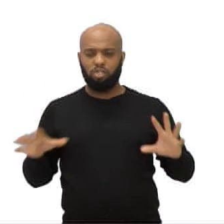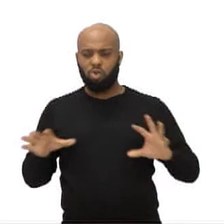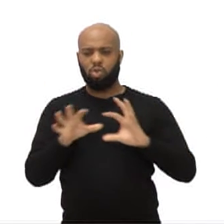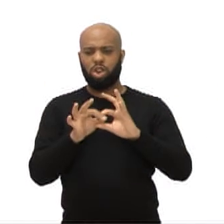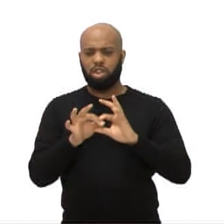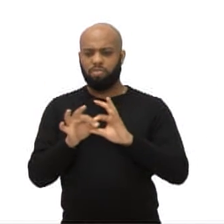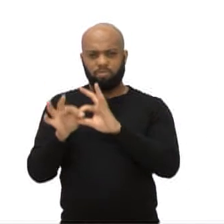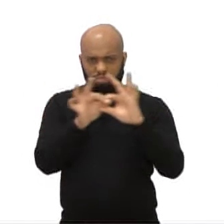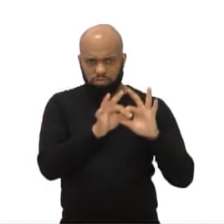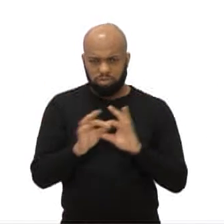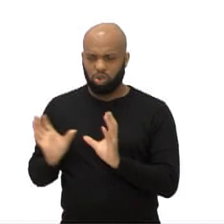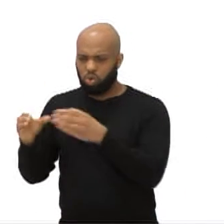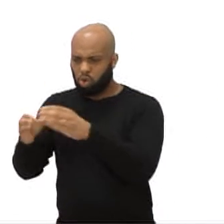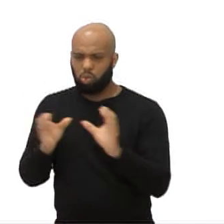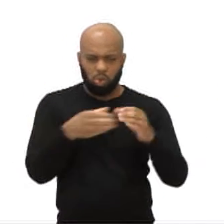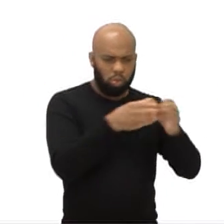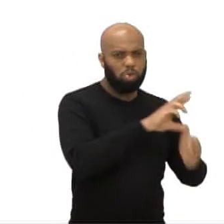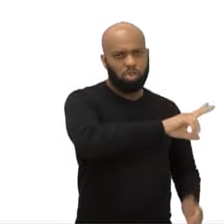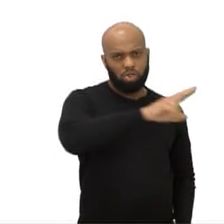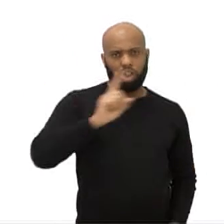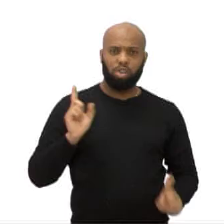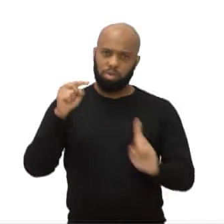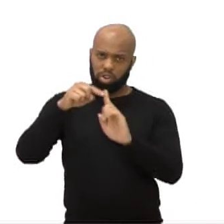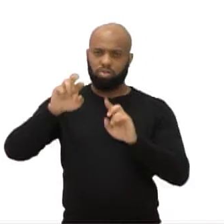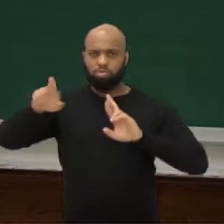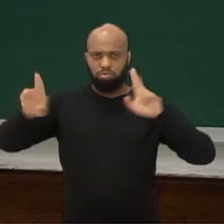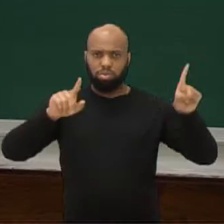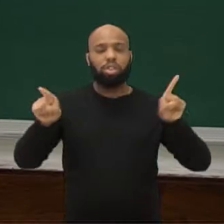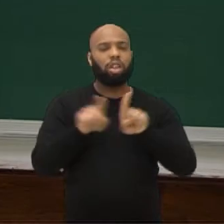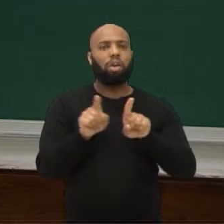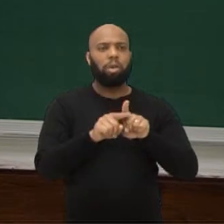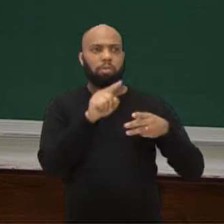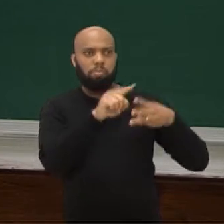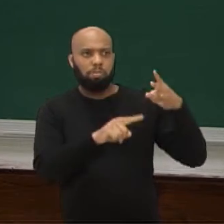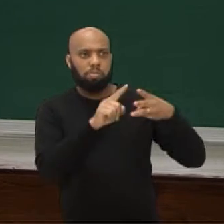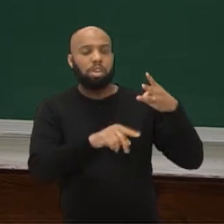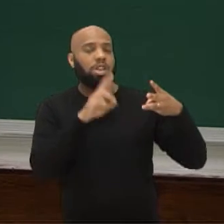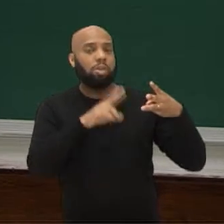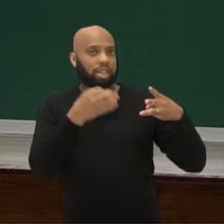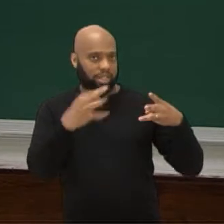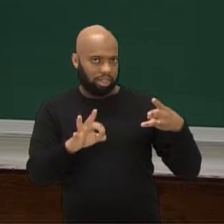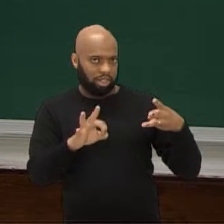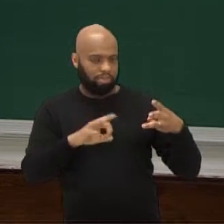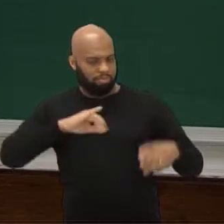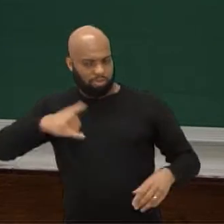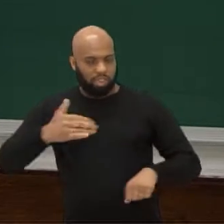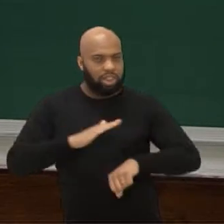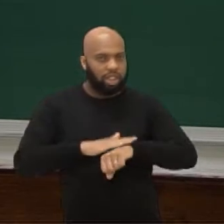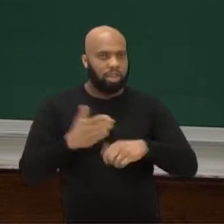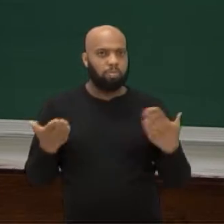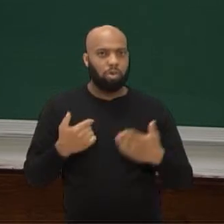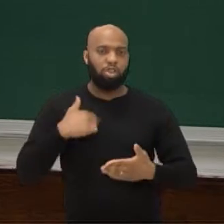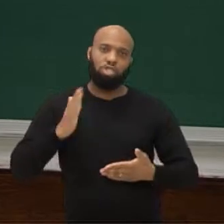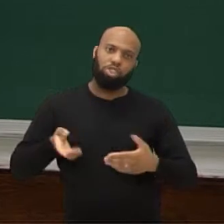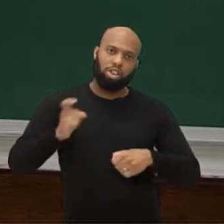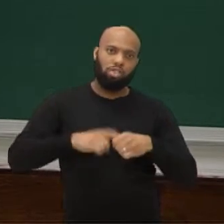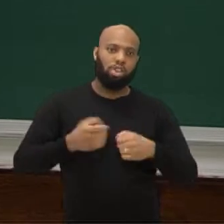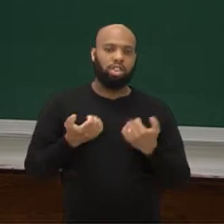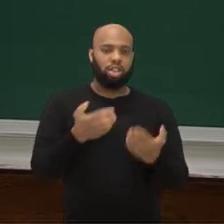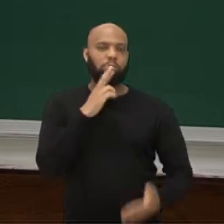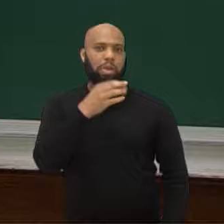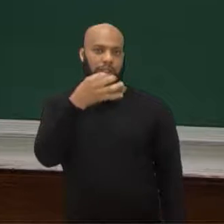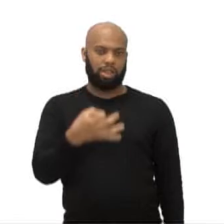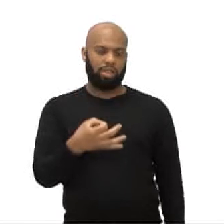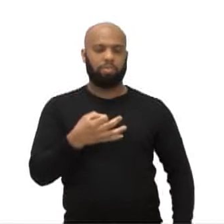diversos grupos sociais com objetivos diferentes. Qual dessas é a correta? Aproveite o tempo e nós já voltamos para a